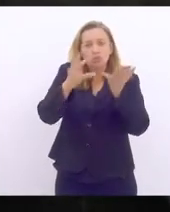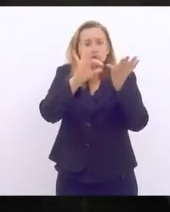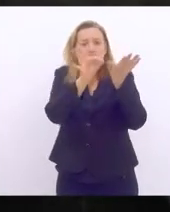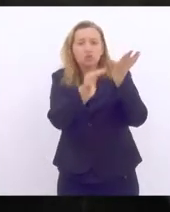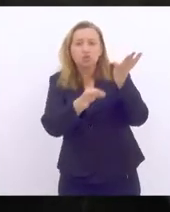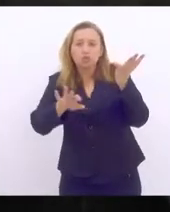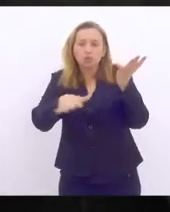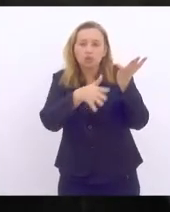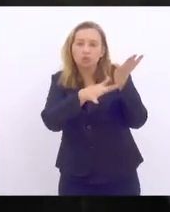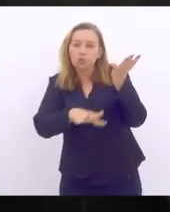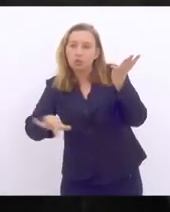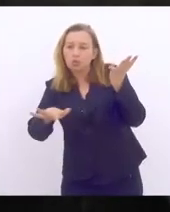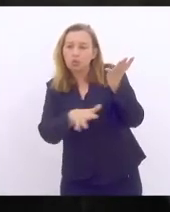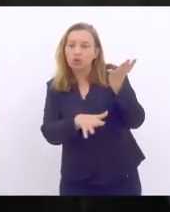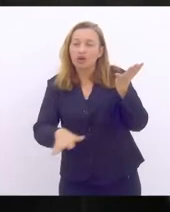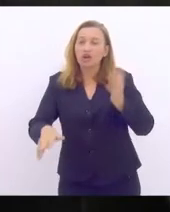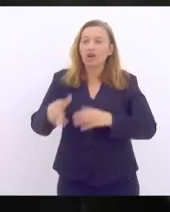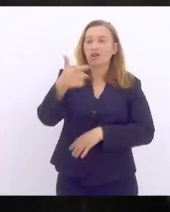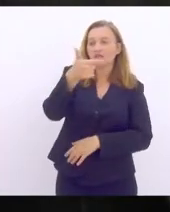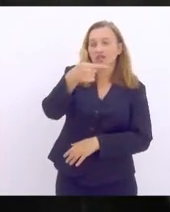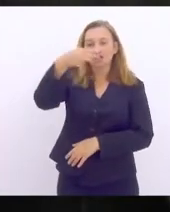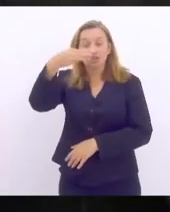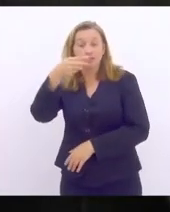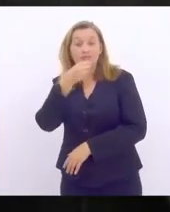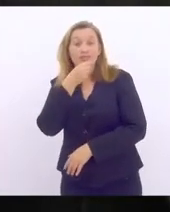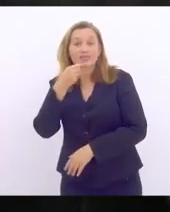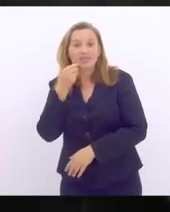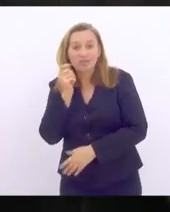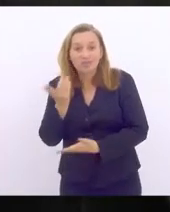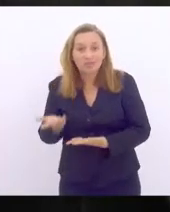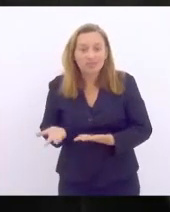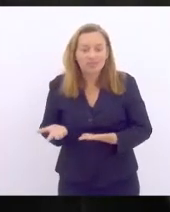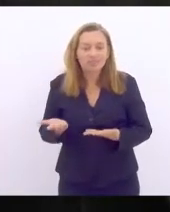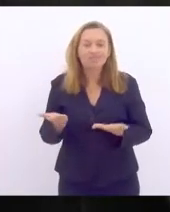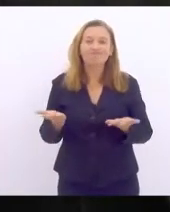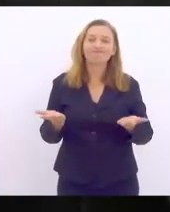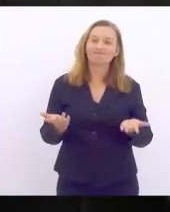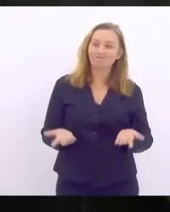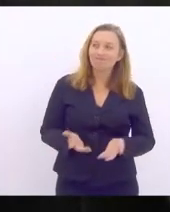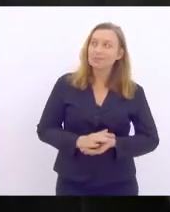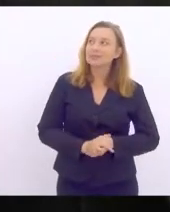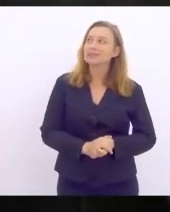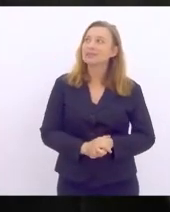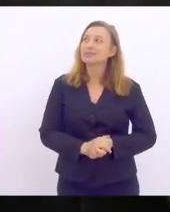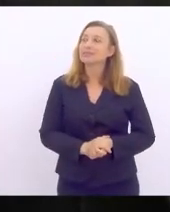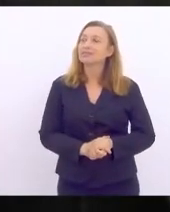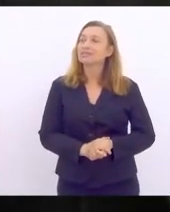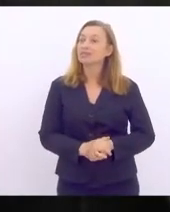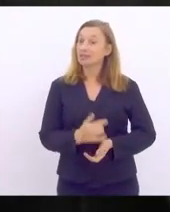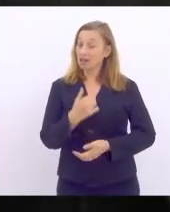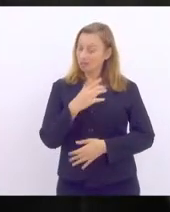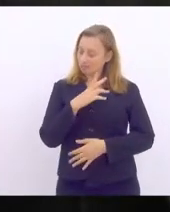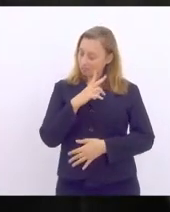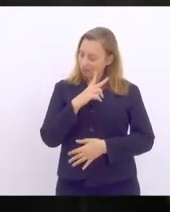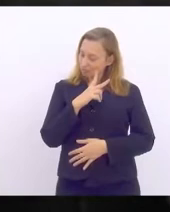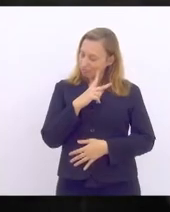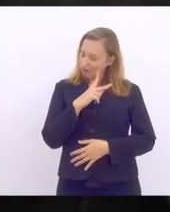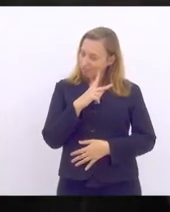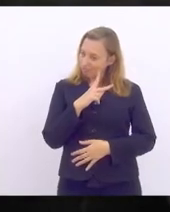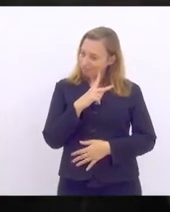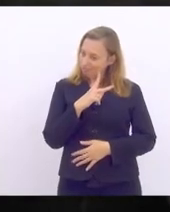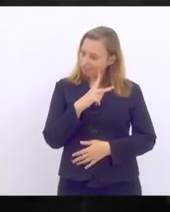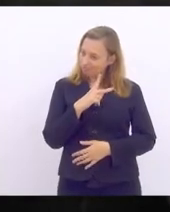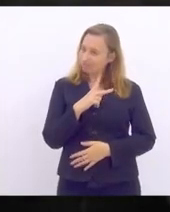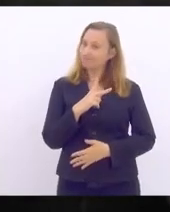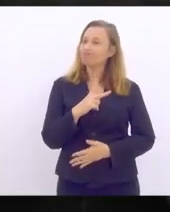23 de setembro e apesar de Eu particularmente